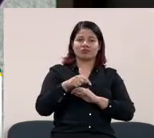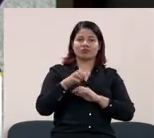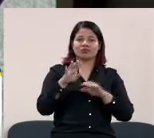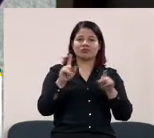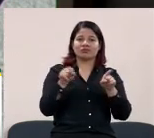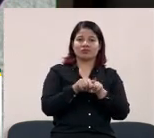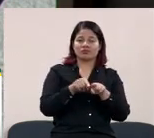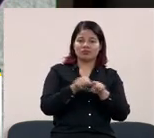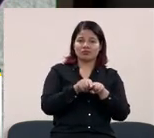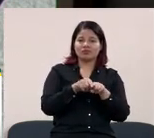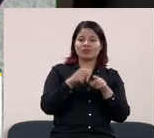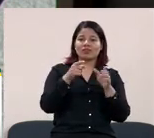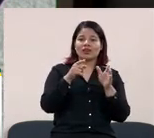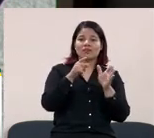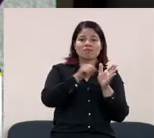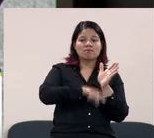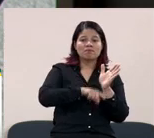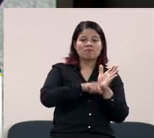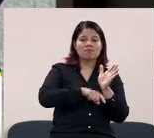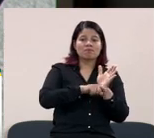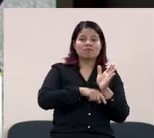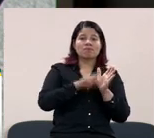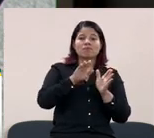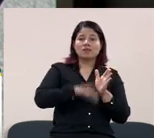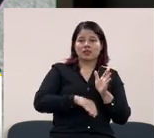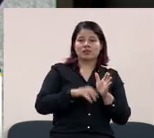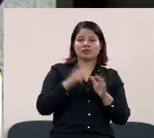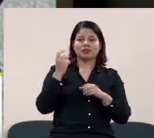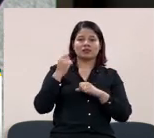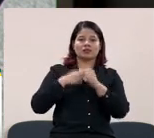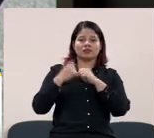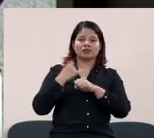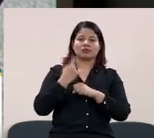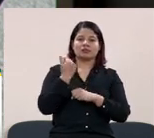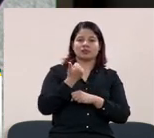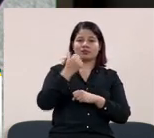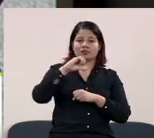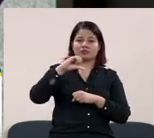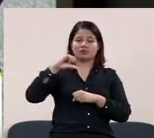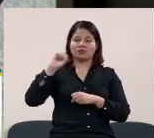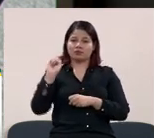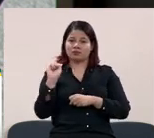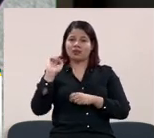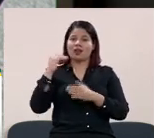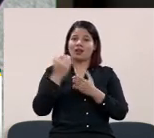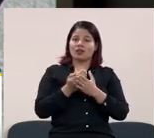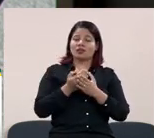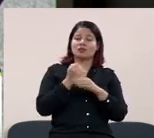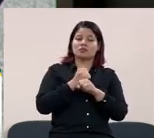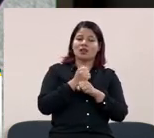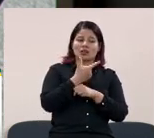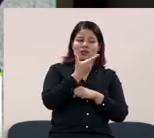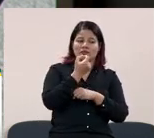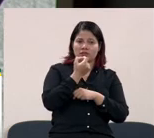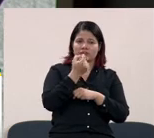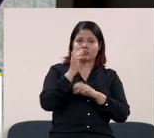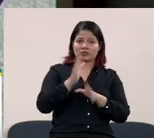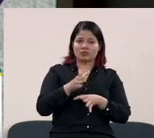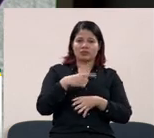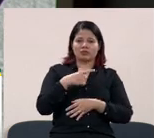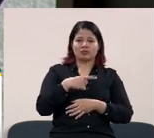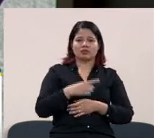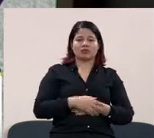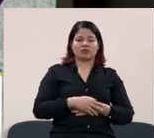taxa de inflação desde 1998, portanto, quase 20 anos, né? Ou 20 anos já.